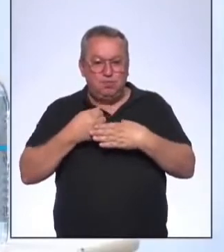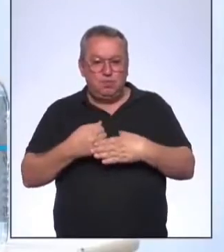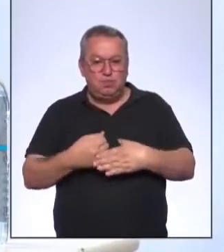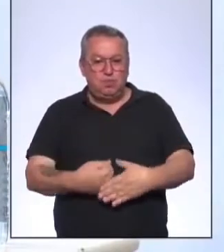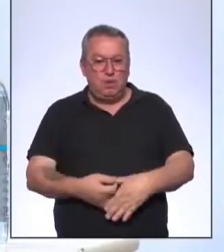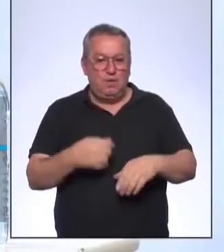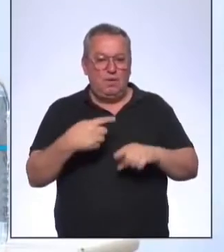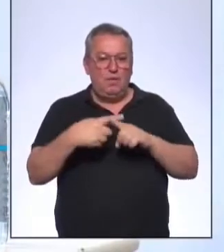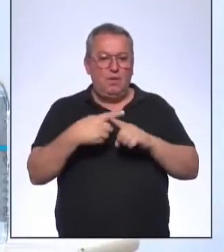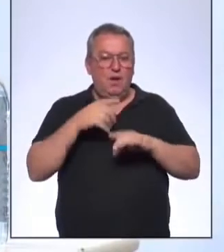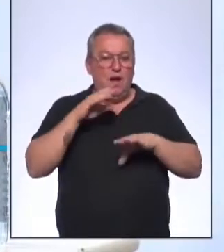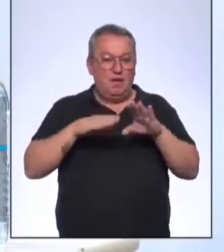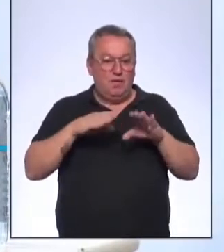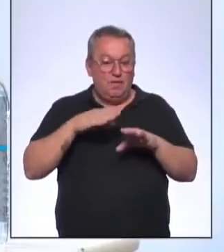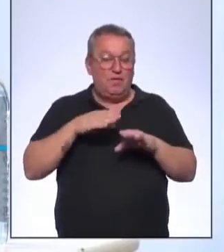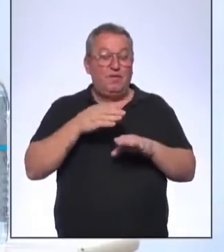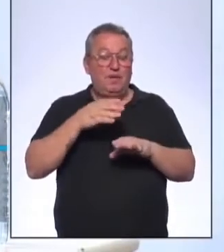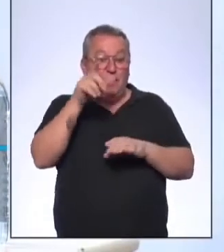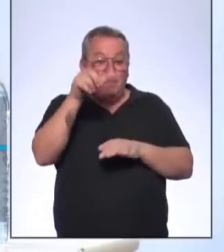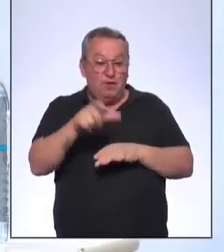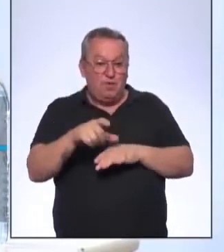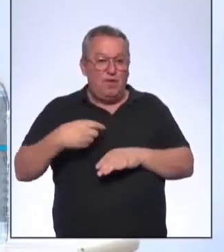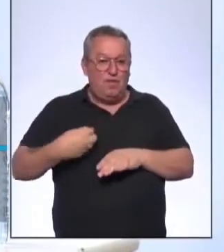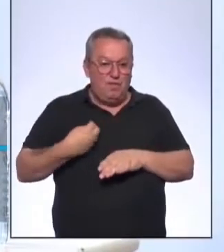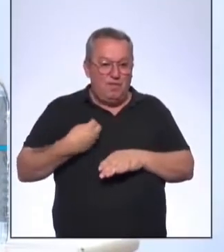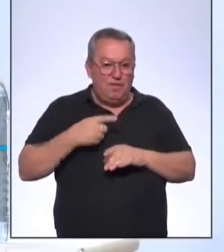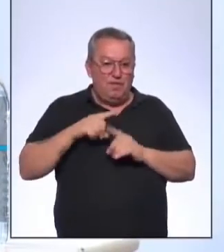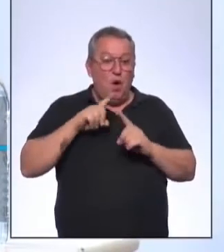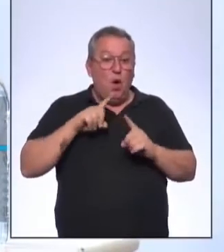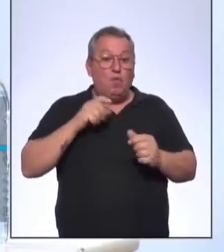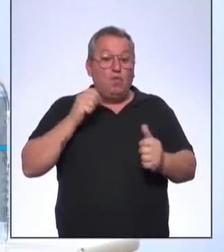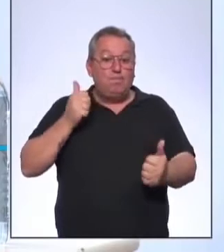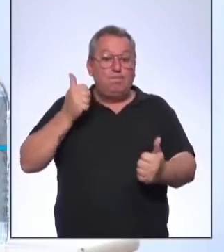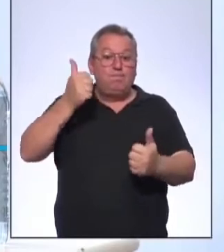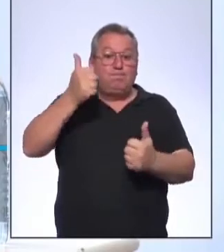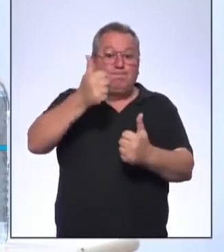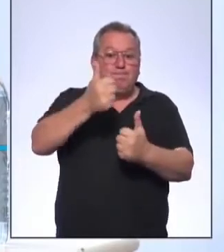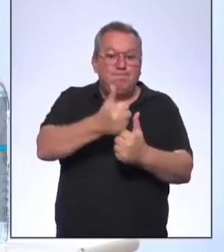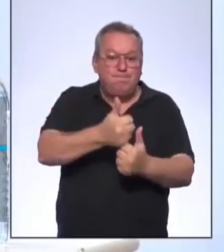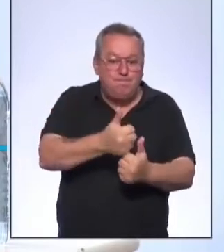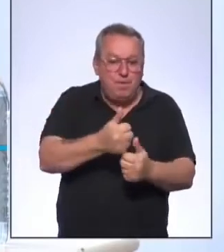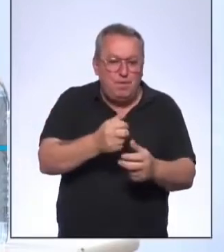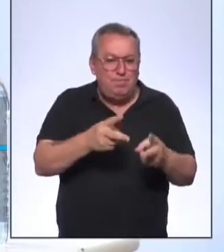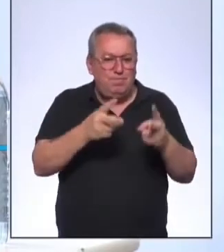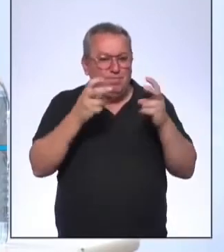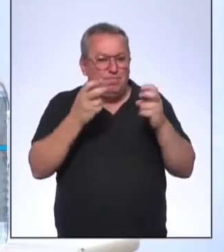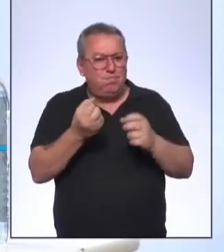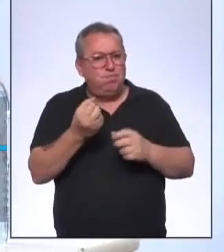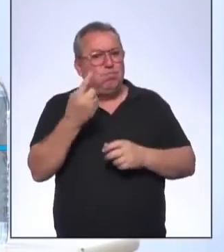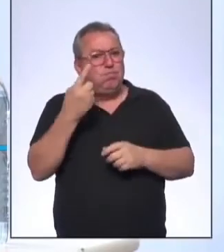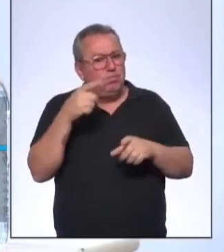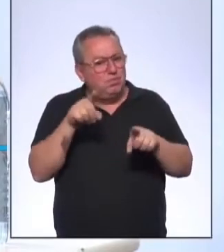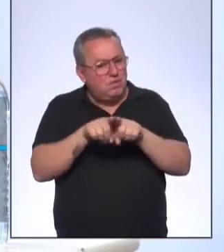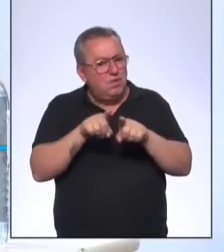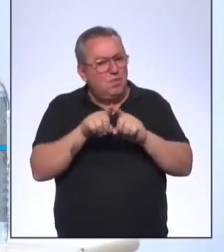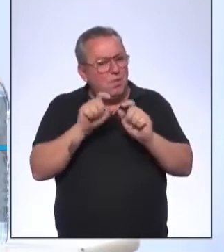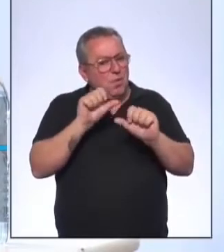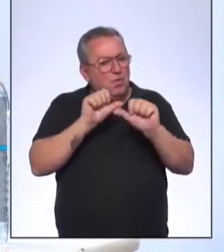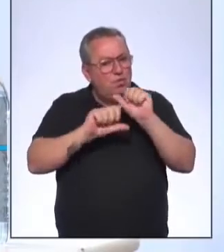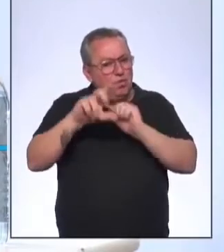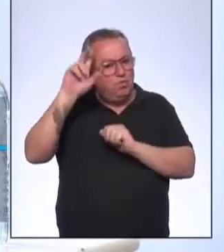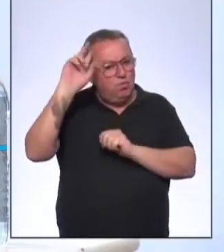a imagem passa pela mesma situação que você ou você se coloca no lugar do outro e percebe puxa eu posso tomar essa atitude